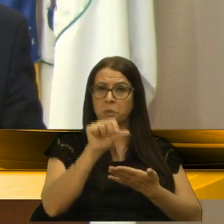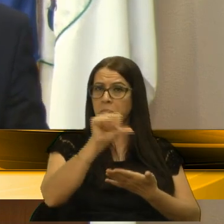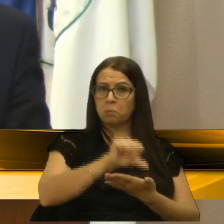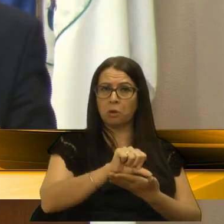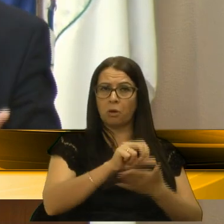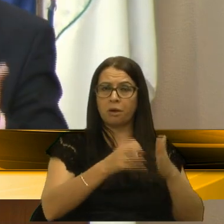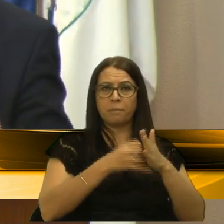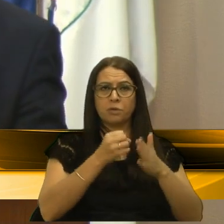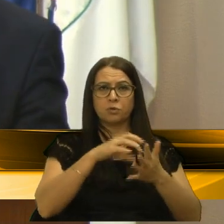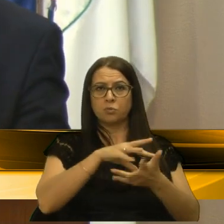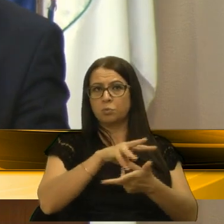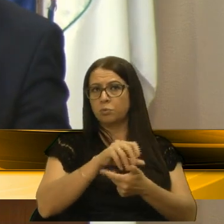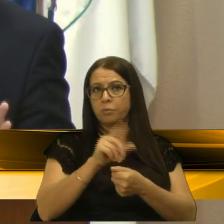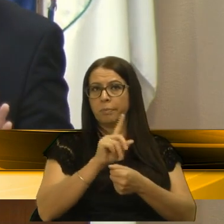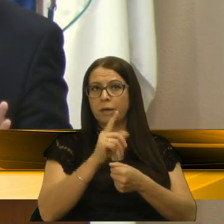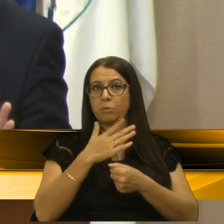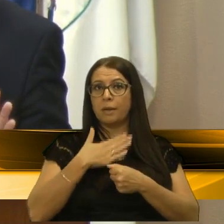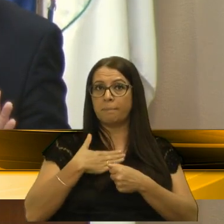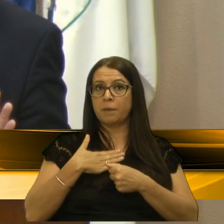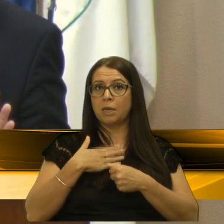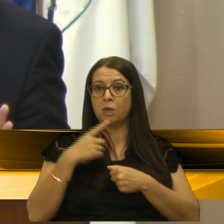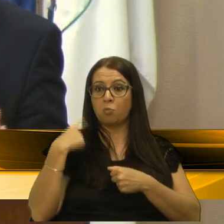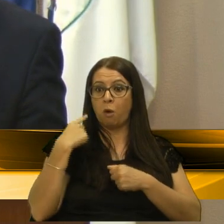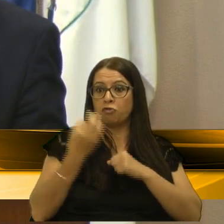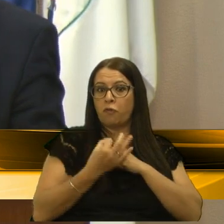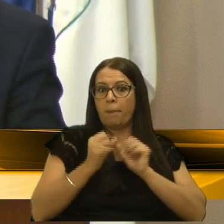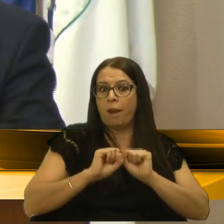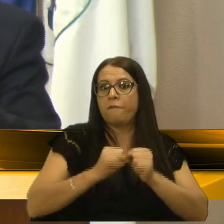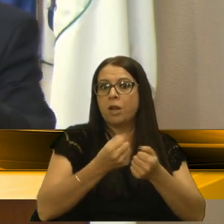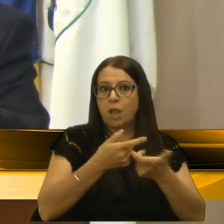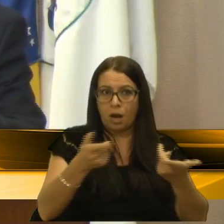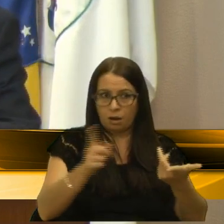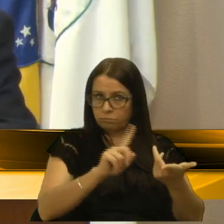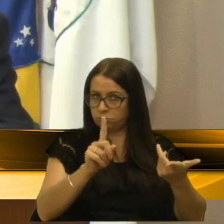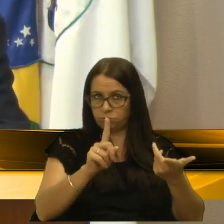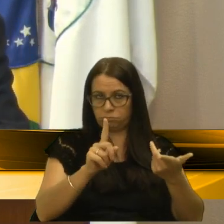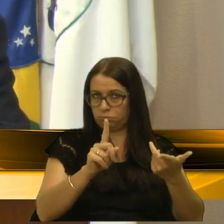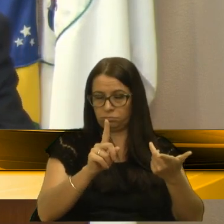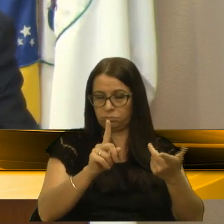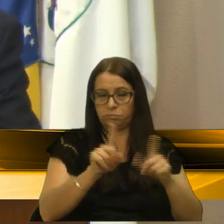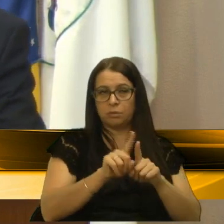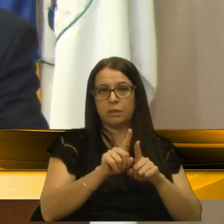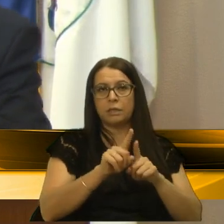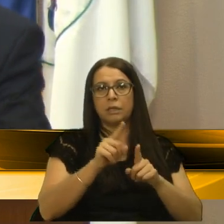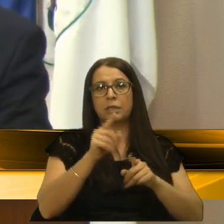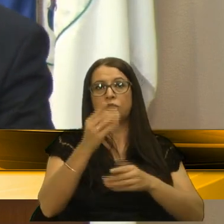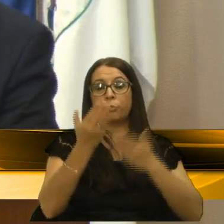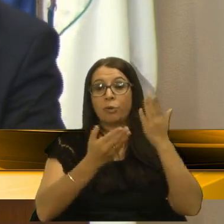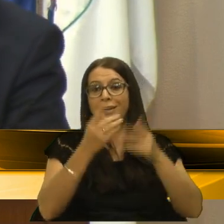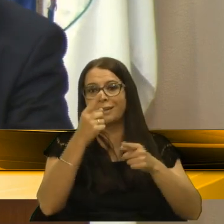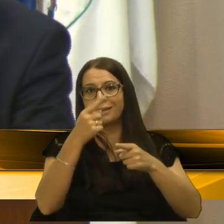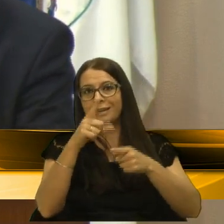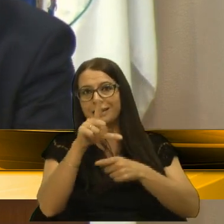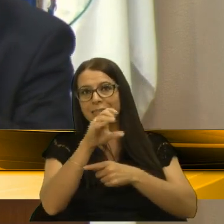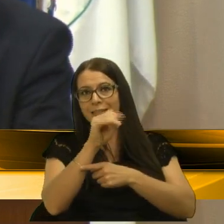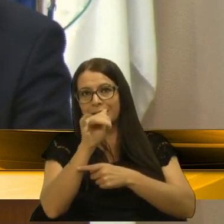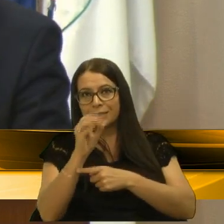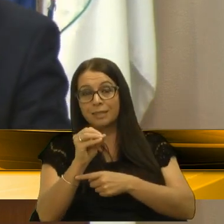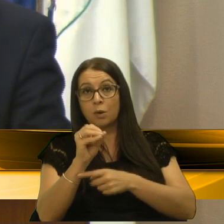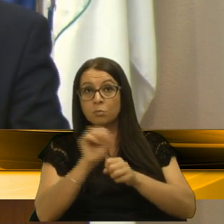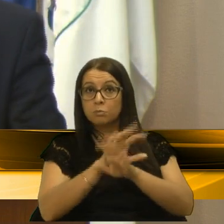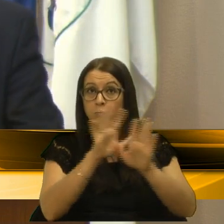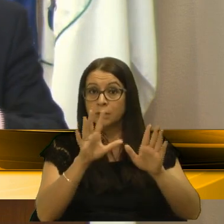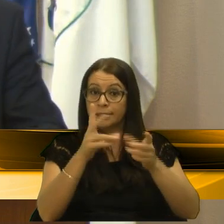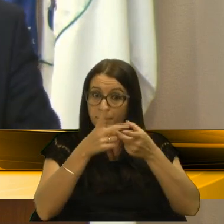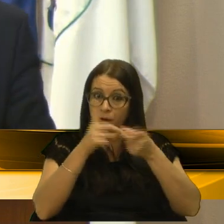do mundo, mas não tem em mim aqui um advogado de defesa. Eu defendo uma licitação transparente, um processo